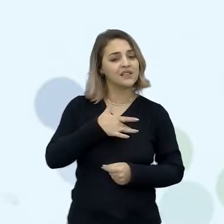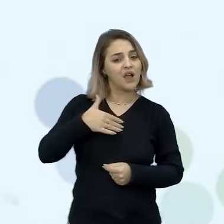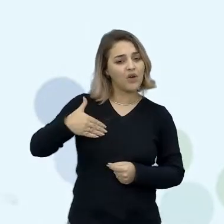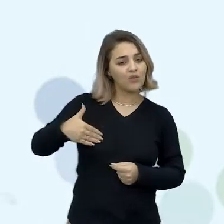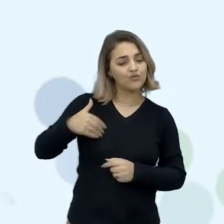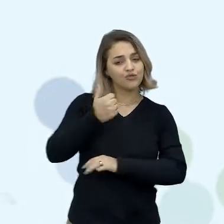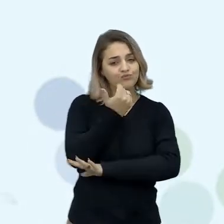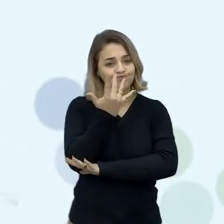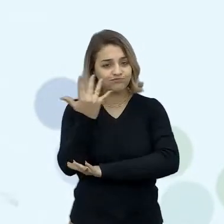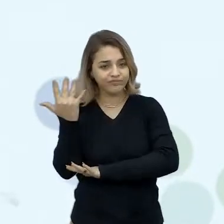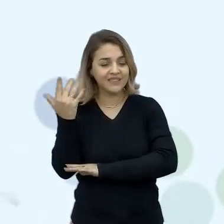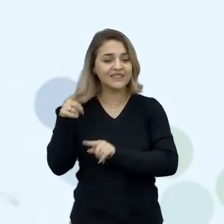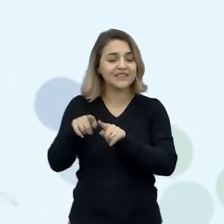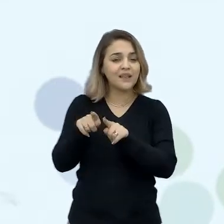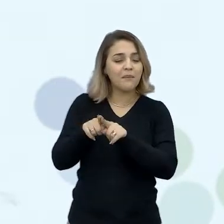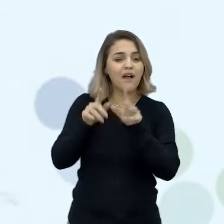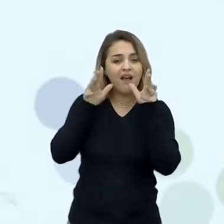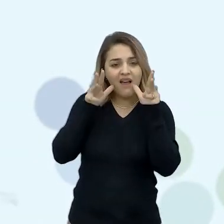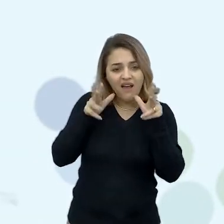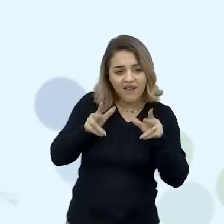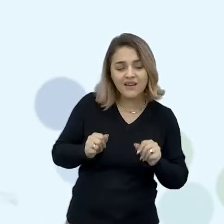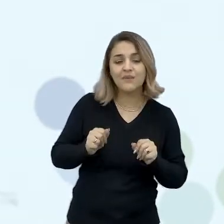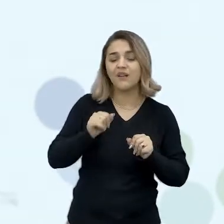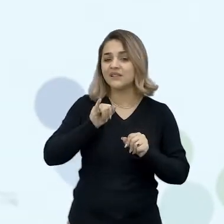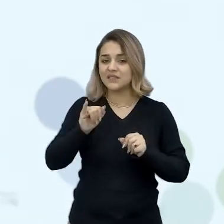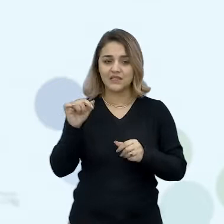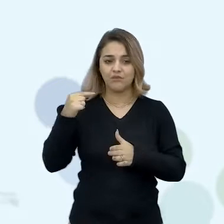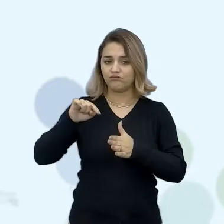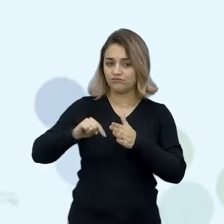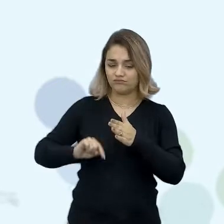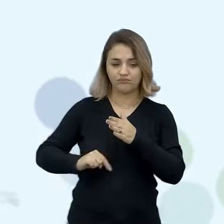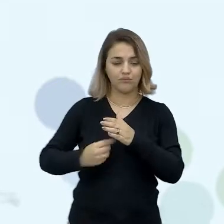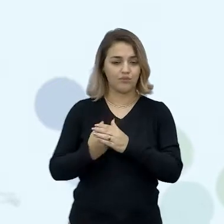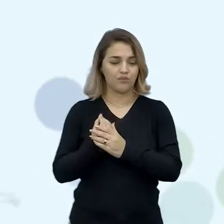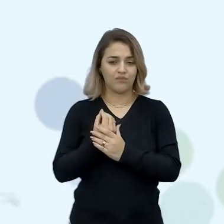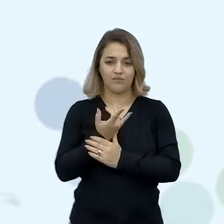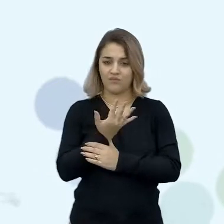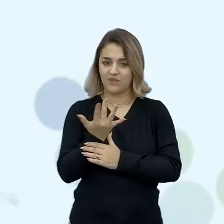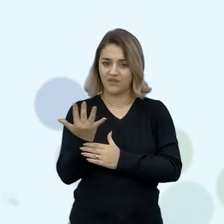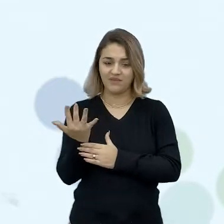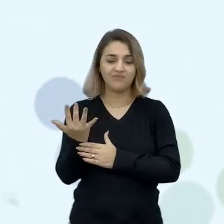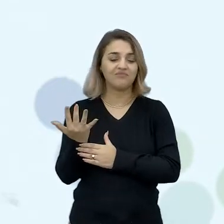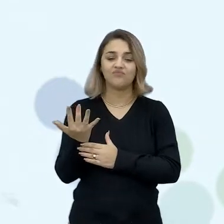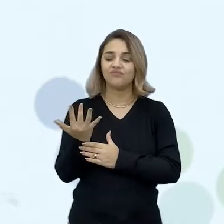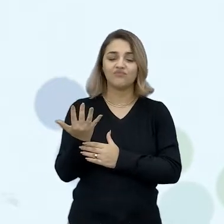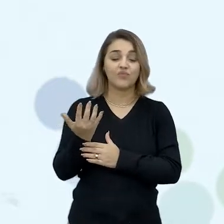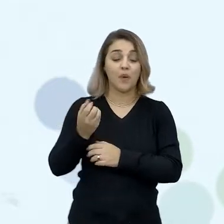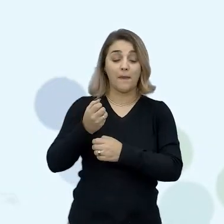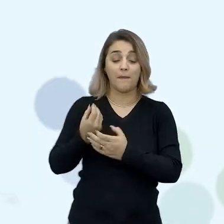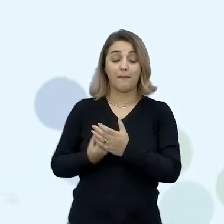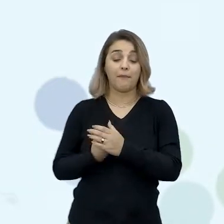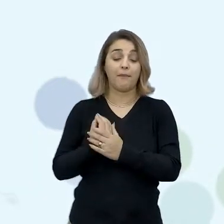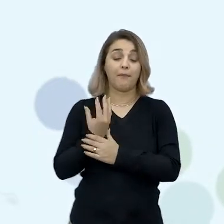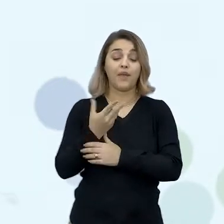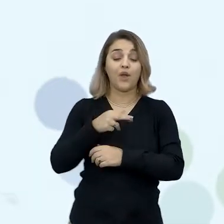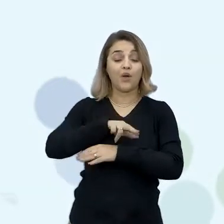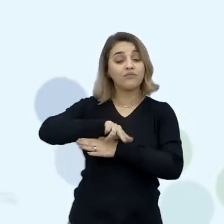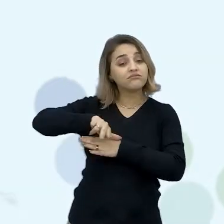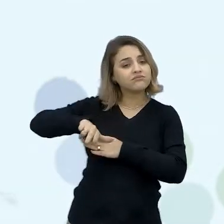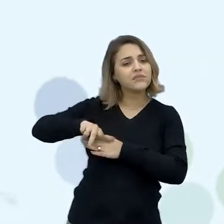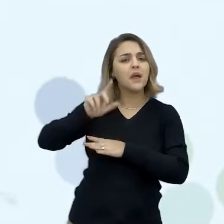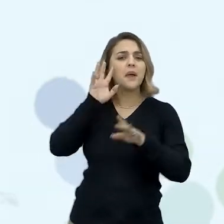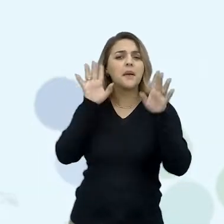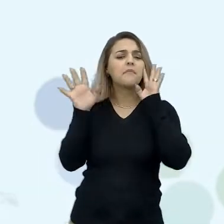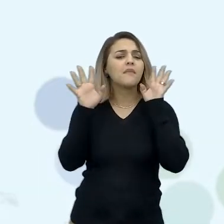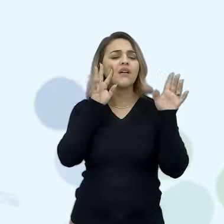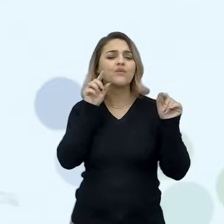nosso mundo não seria o mesmo. E é importante retratar isso, porque quando falamos em biodiversidade, né, nós sempre